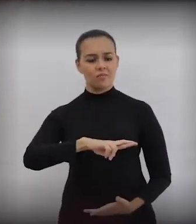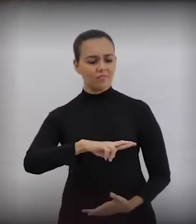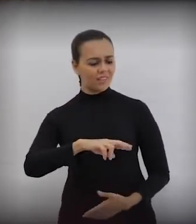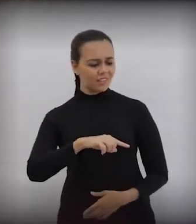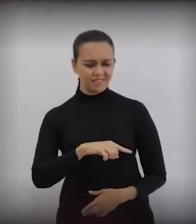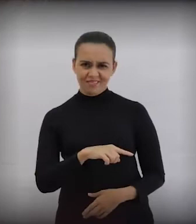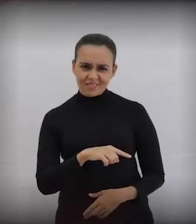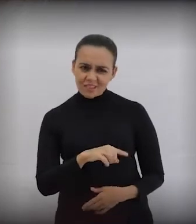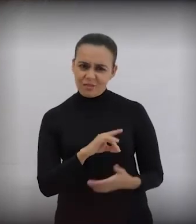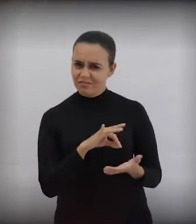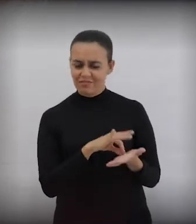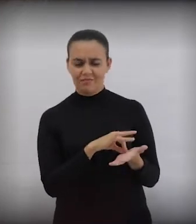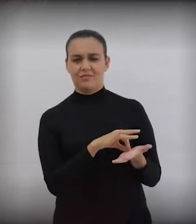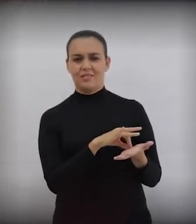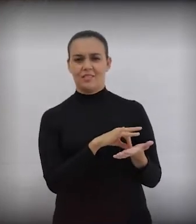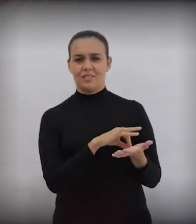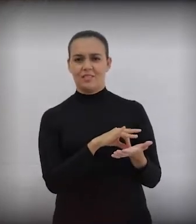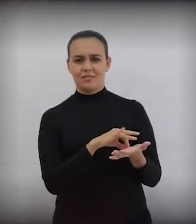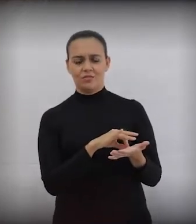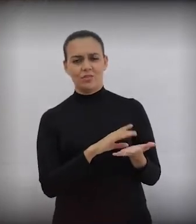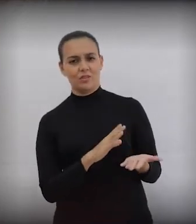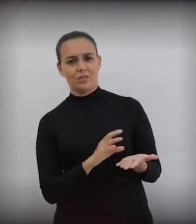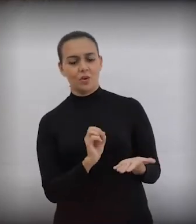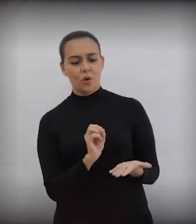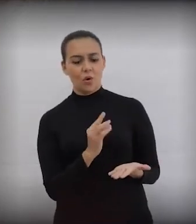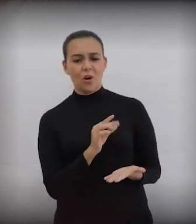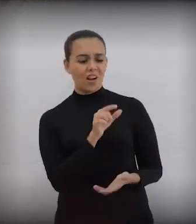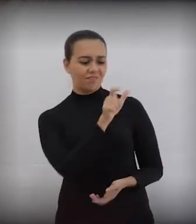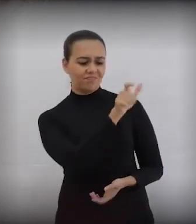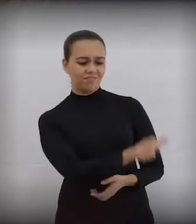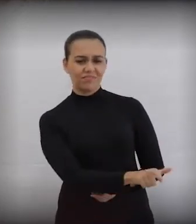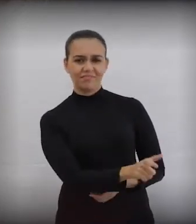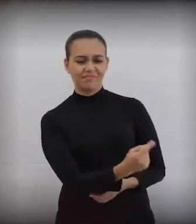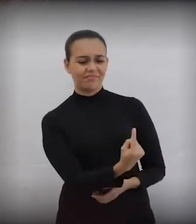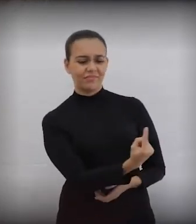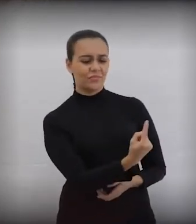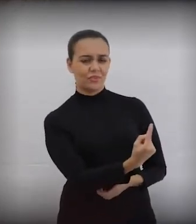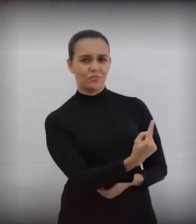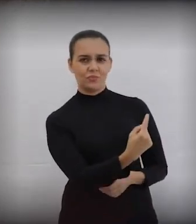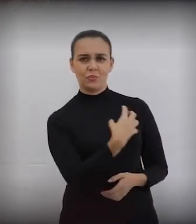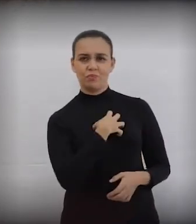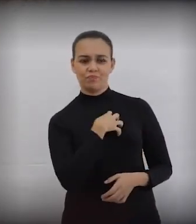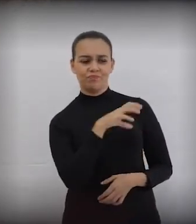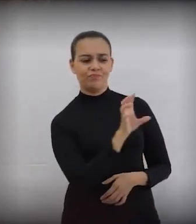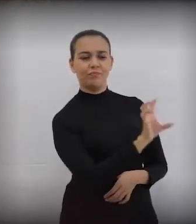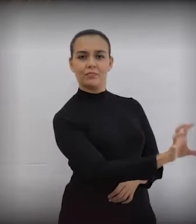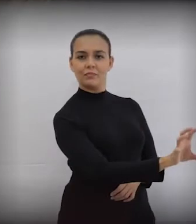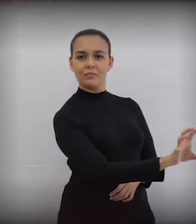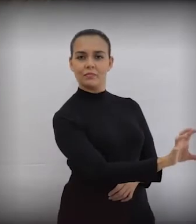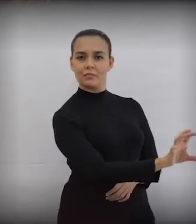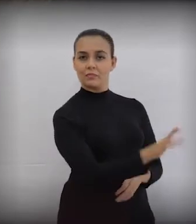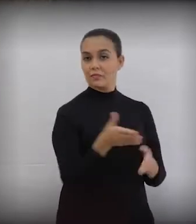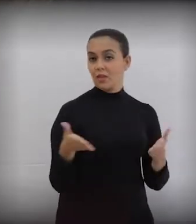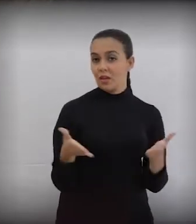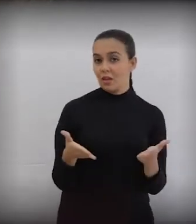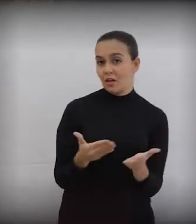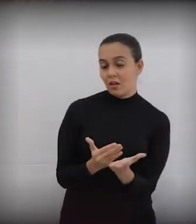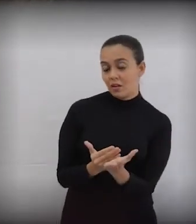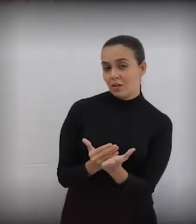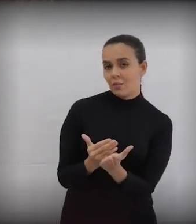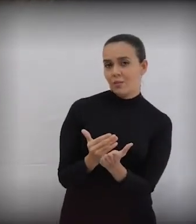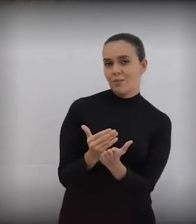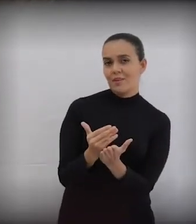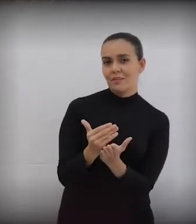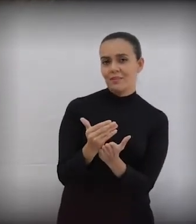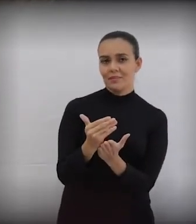como superstição ou questão individual. Surge, portanto, nesse